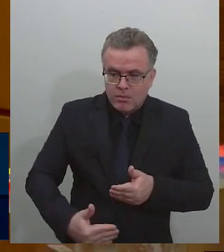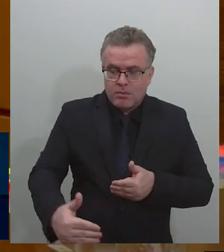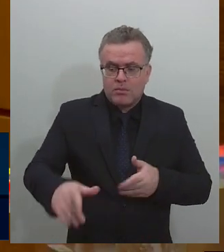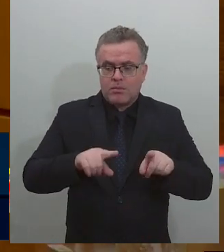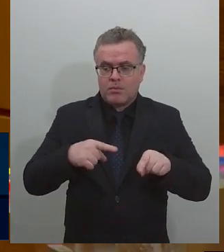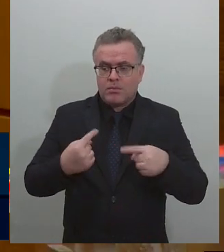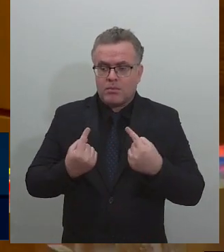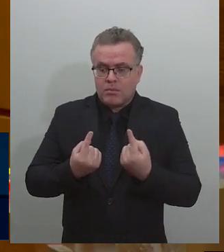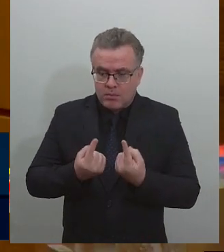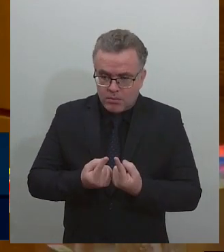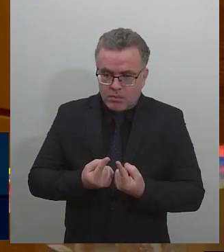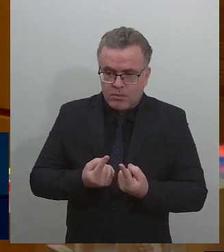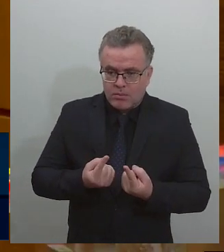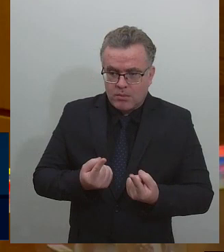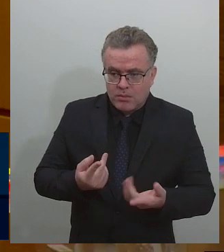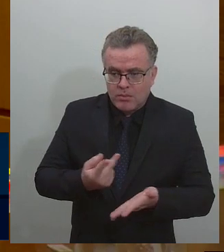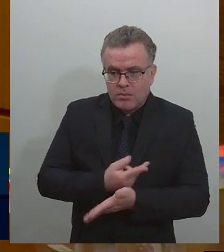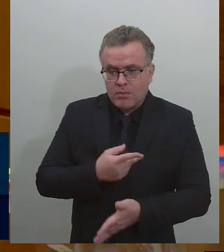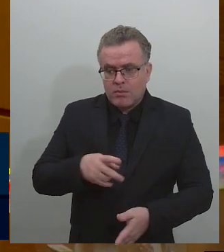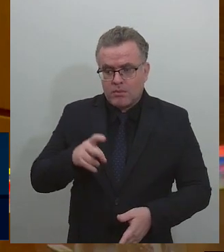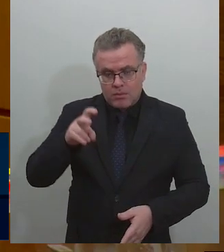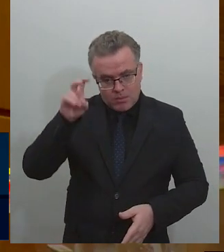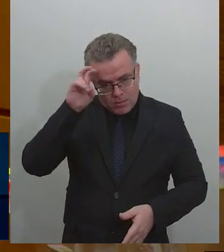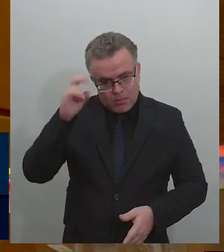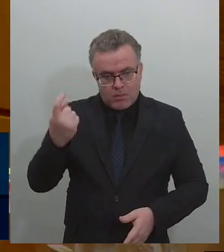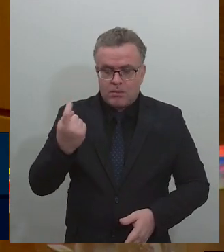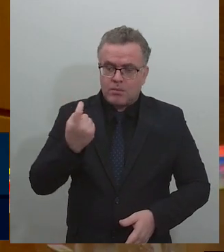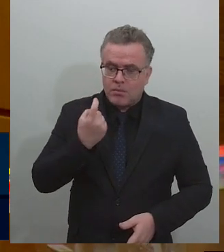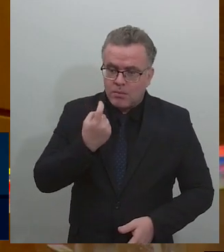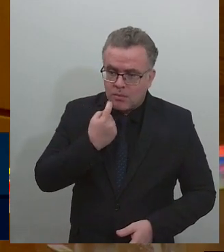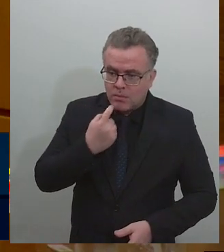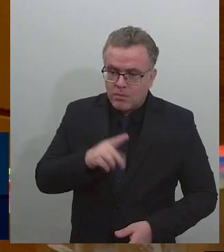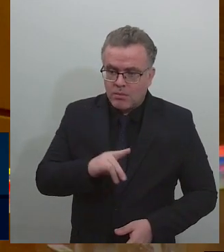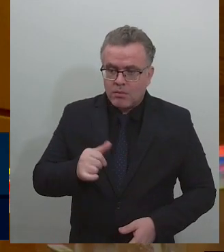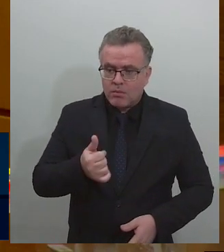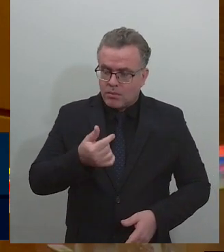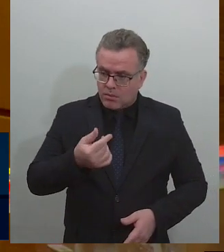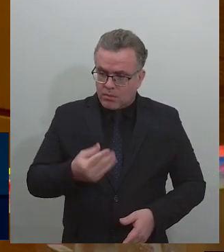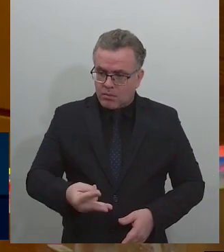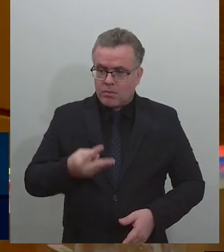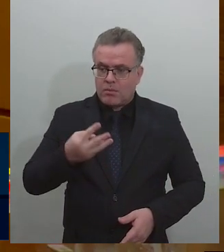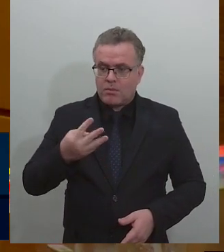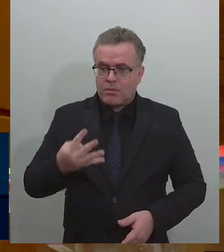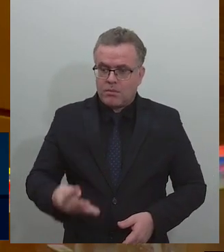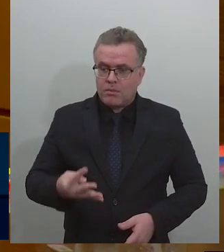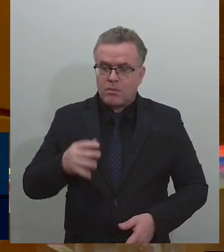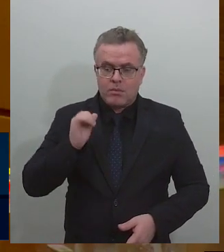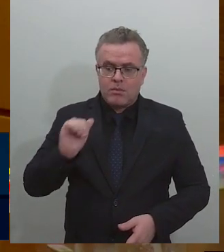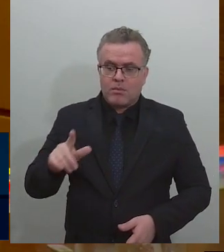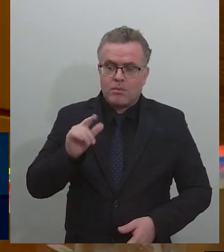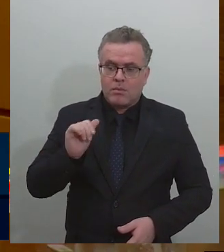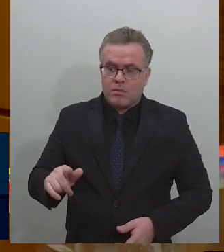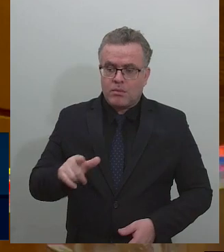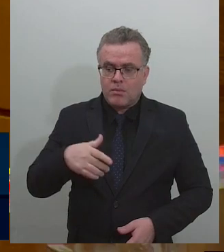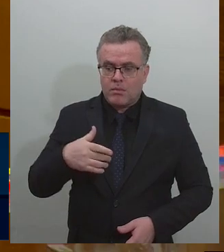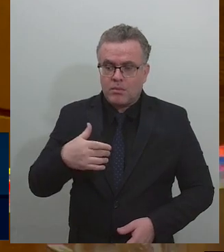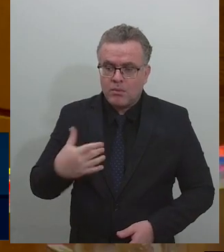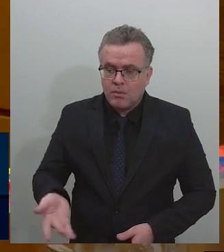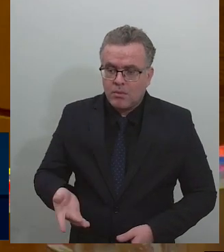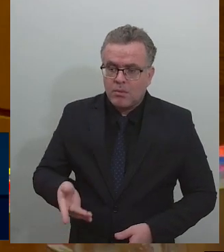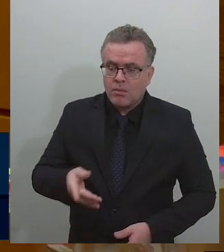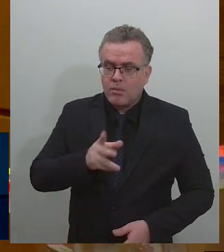quinta e sexta-feira, dia 3 e 4 de agosto, e vão discutir questões